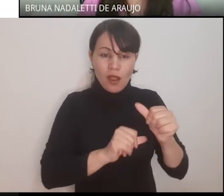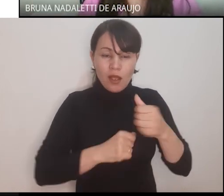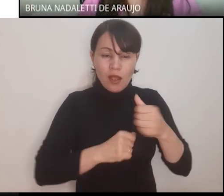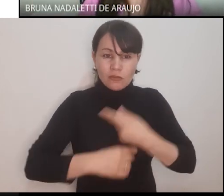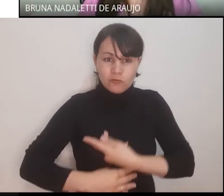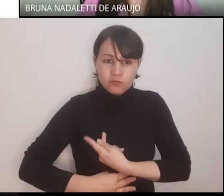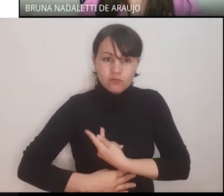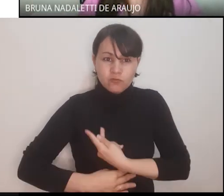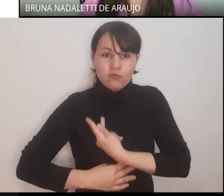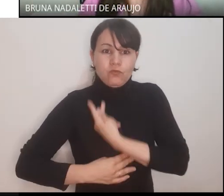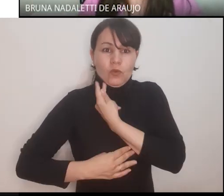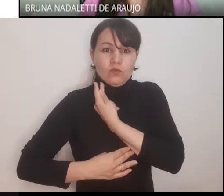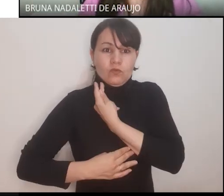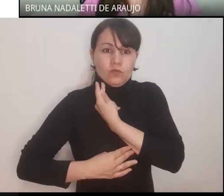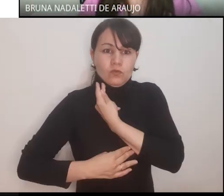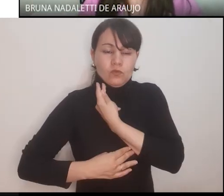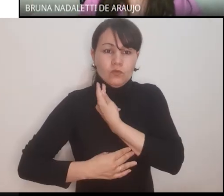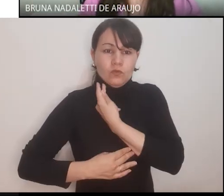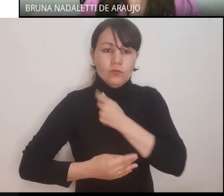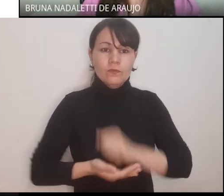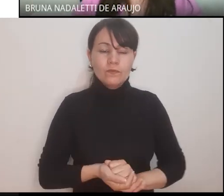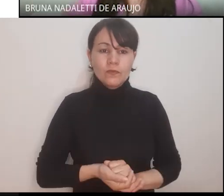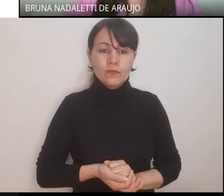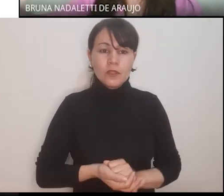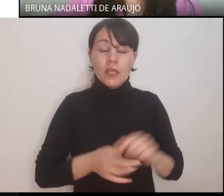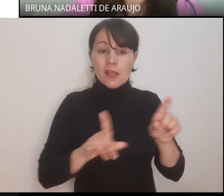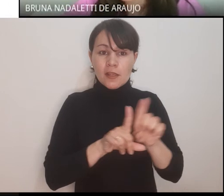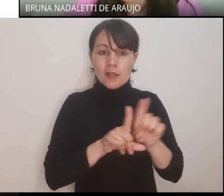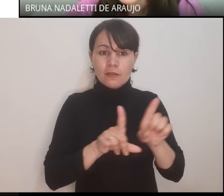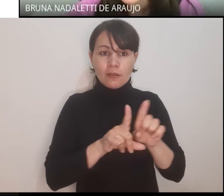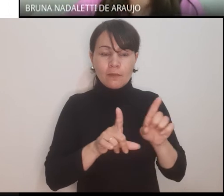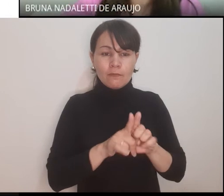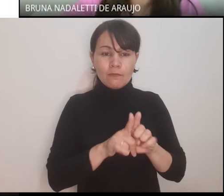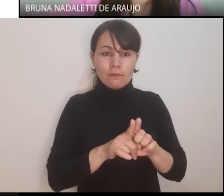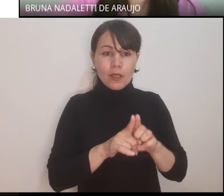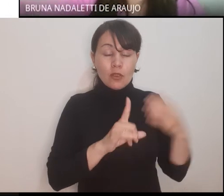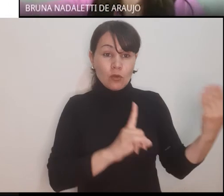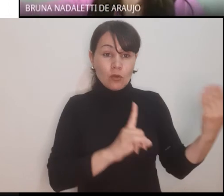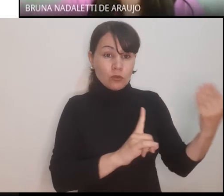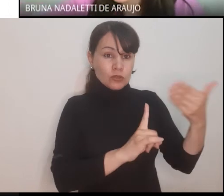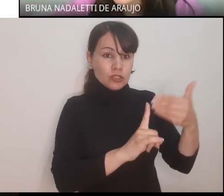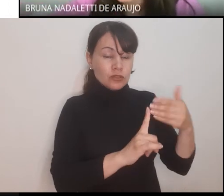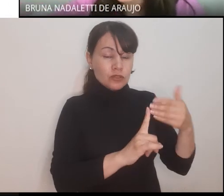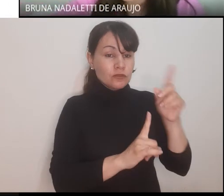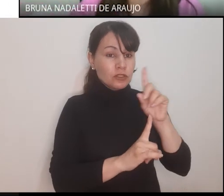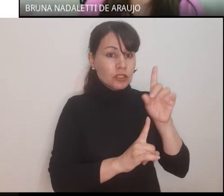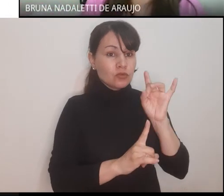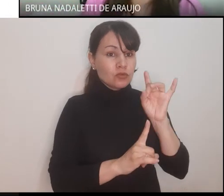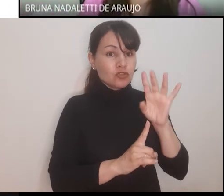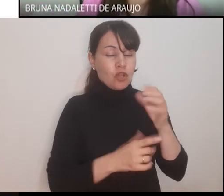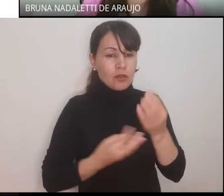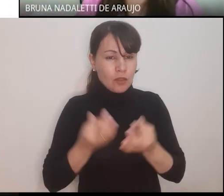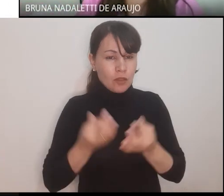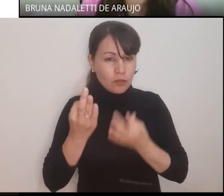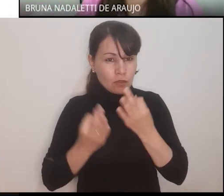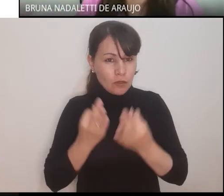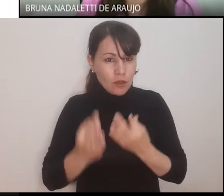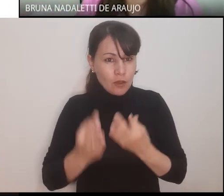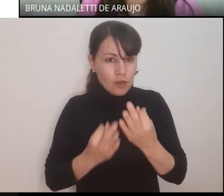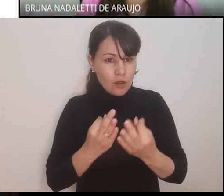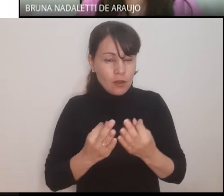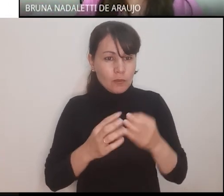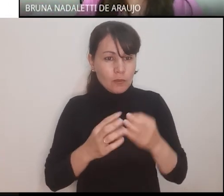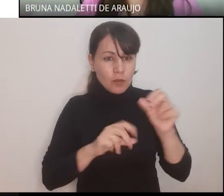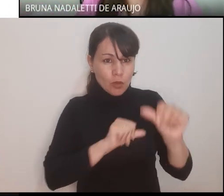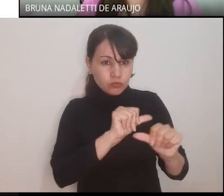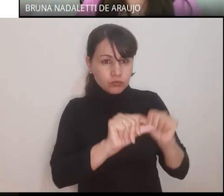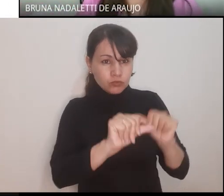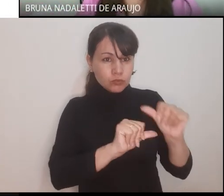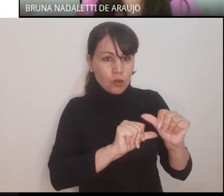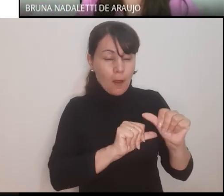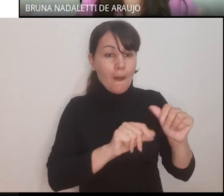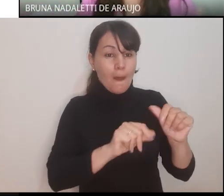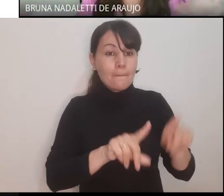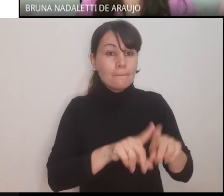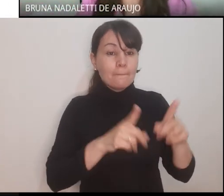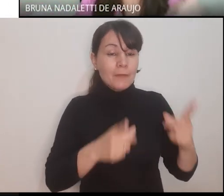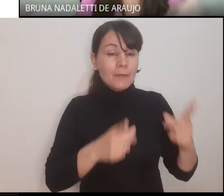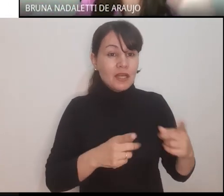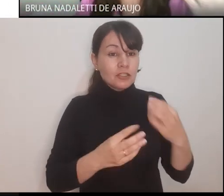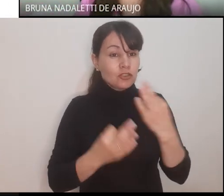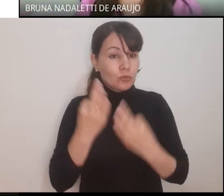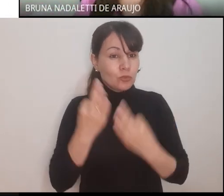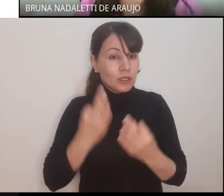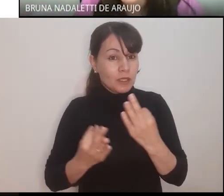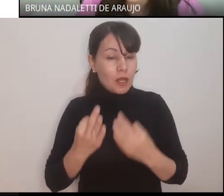catéter. E também com a finalidade não só da terapia renal substitutiva, mas também de uma